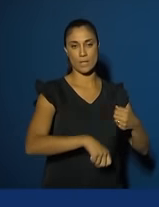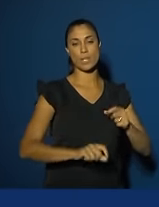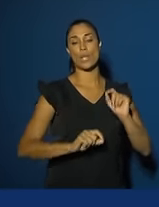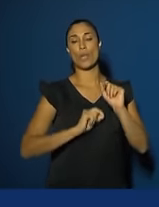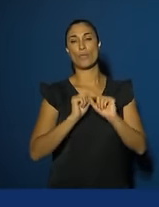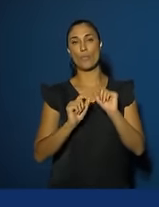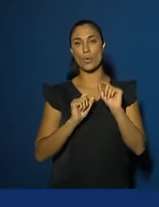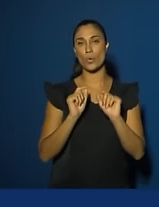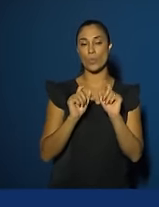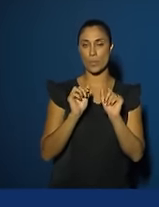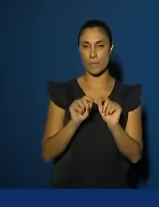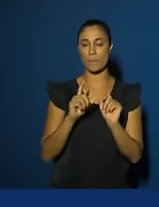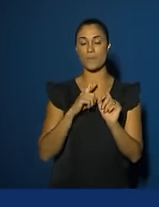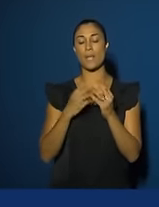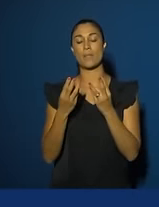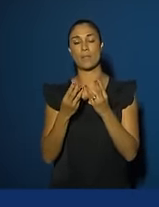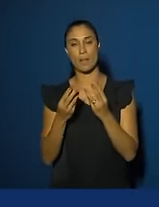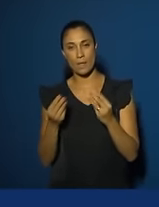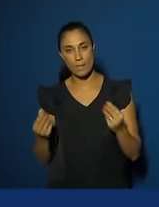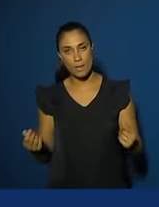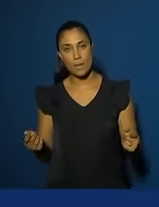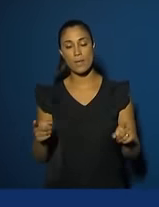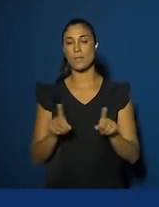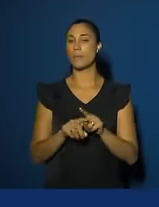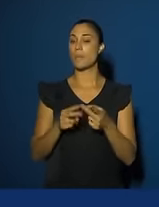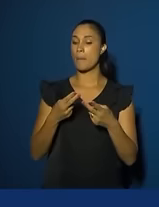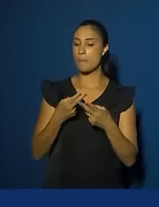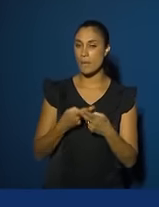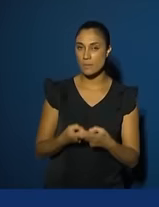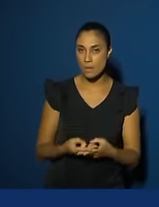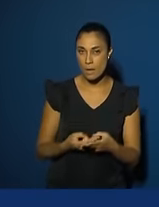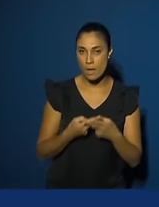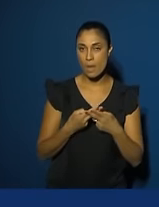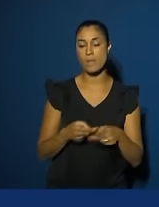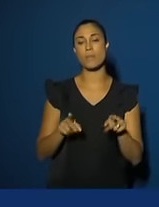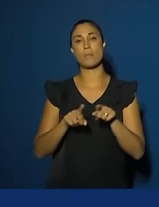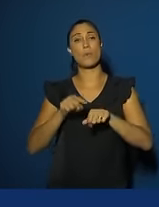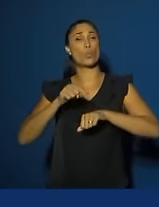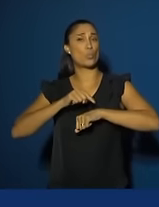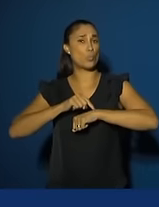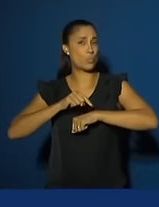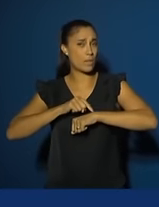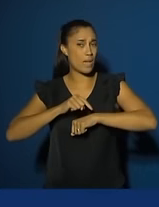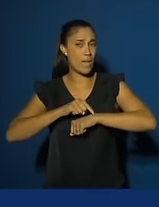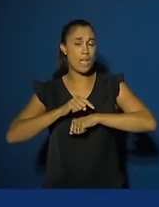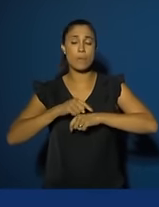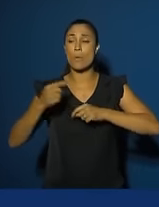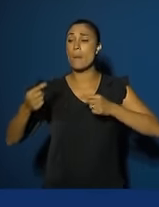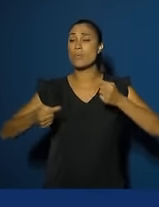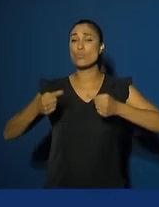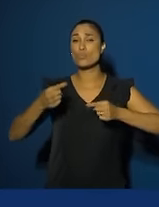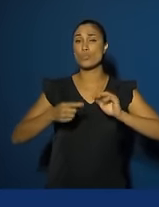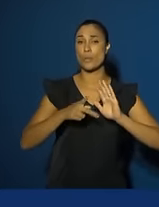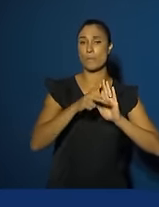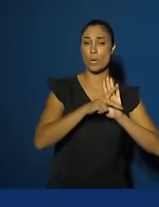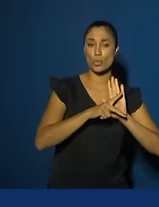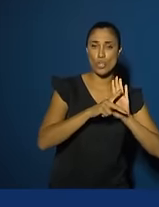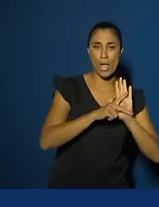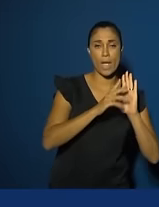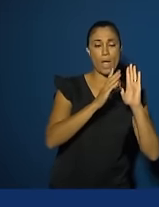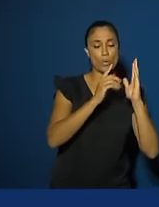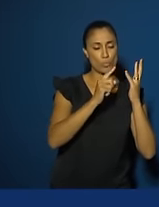a delicadeza a paciência a o tempo para discutir projeto por